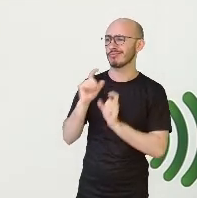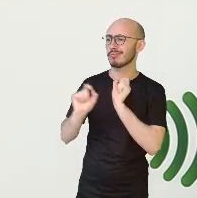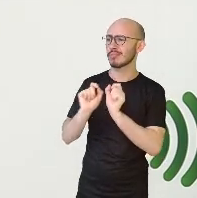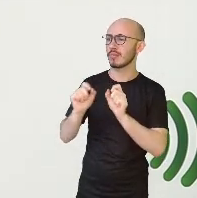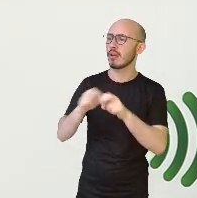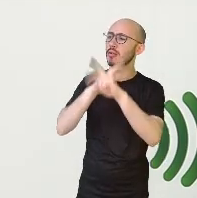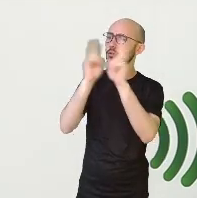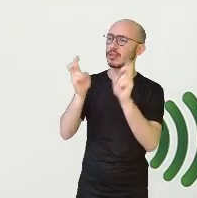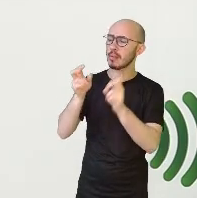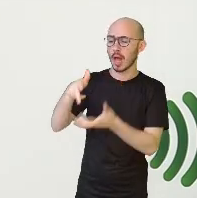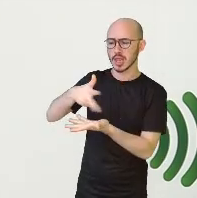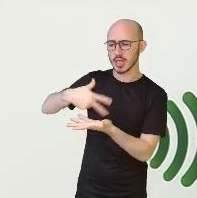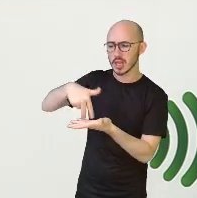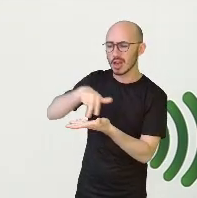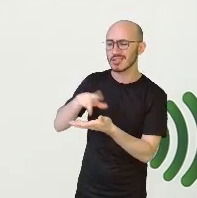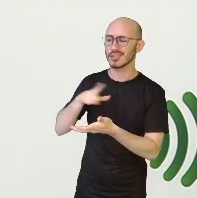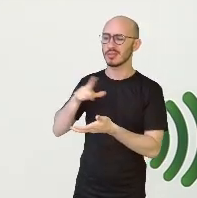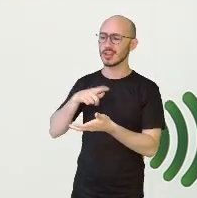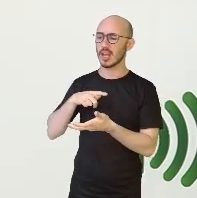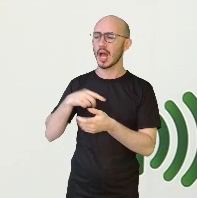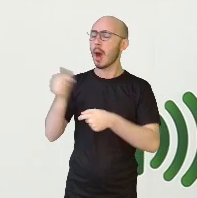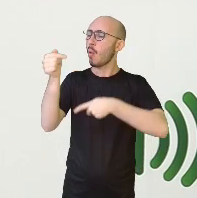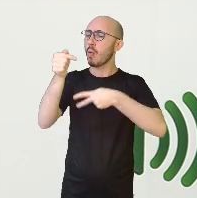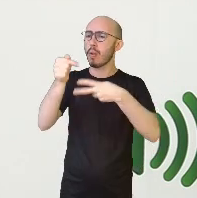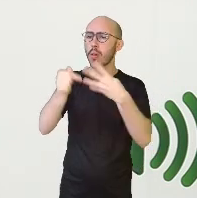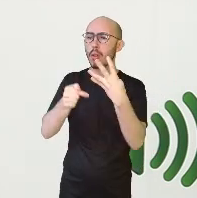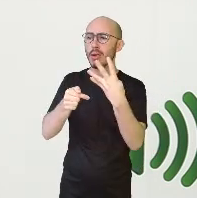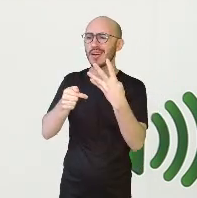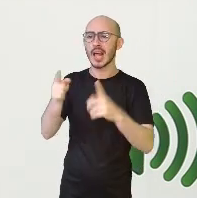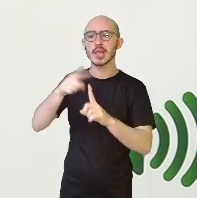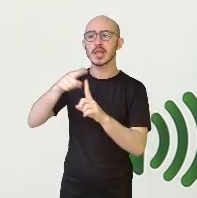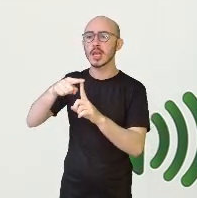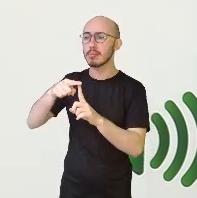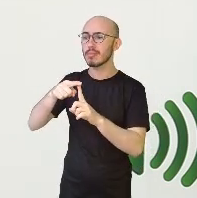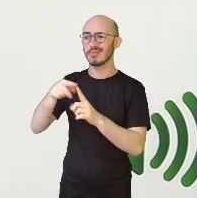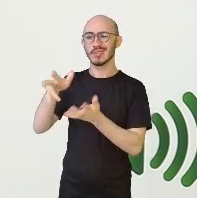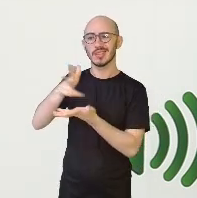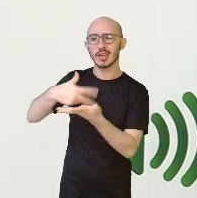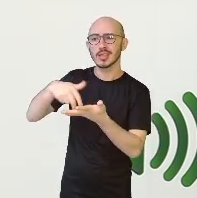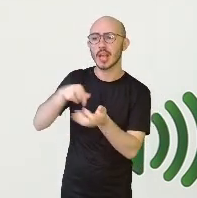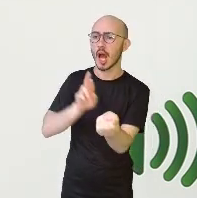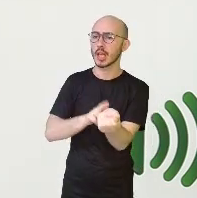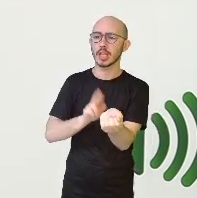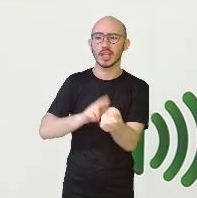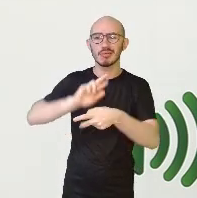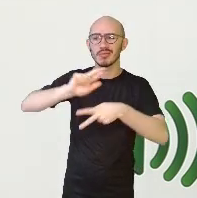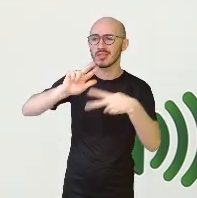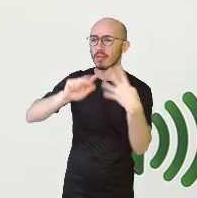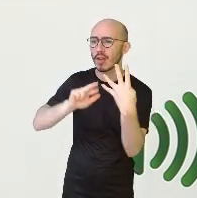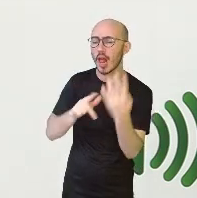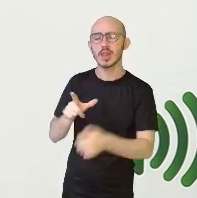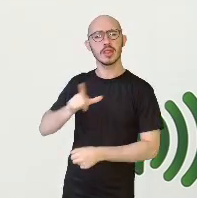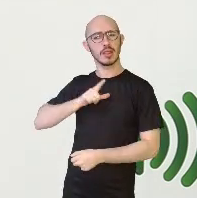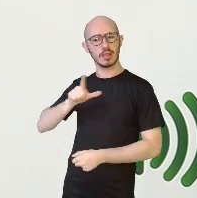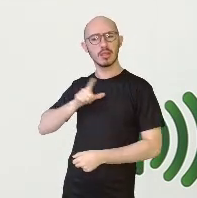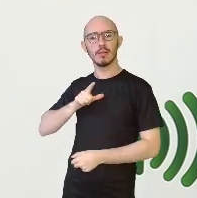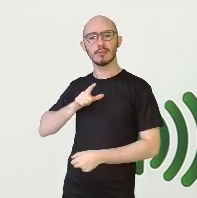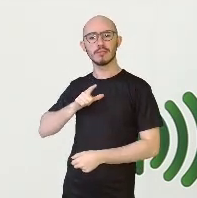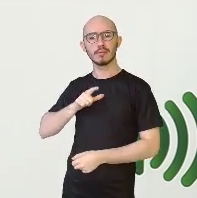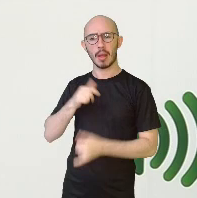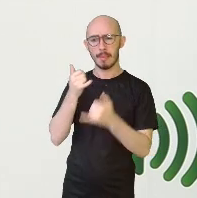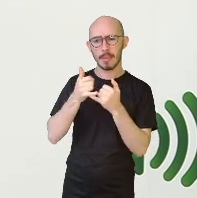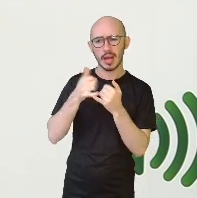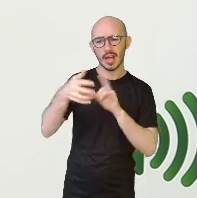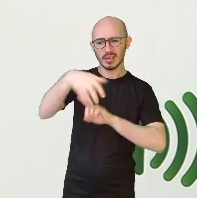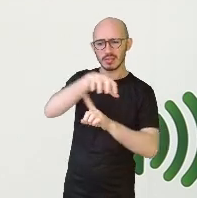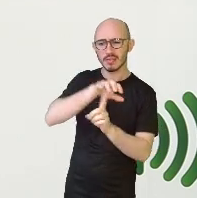da dança, existem vários passos, existem outros ritmos. Será que outros ritmos são parecidos com o frevo? Será